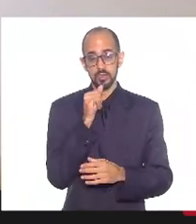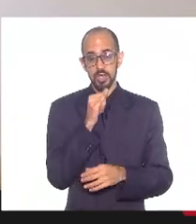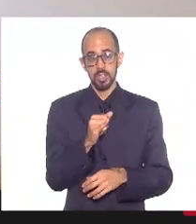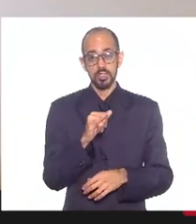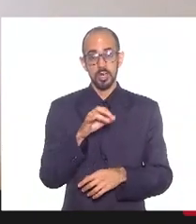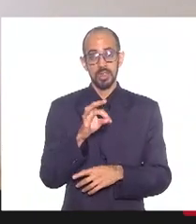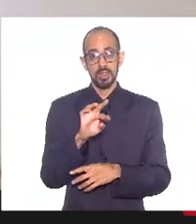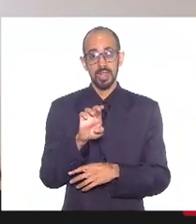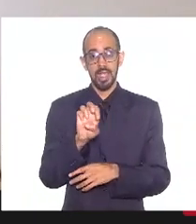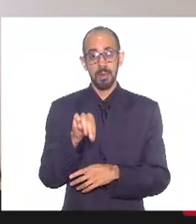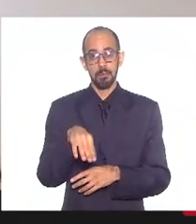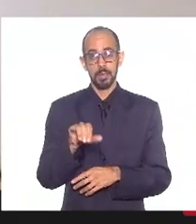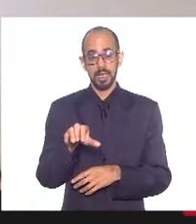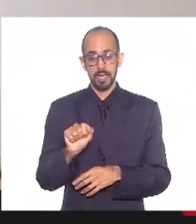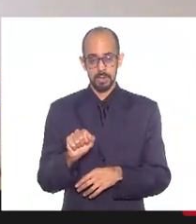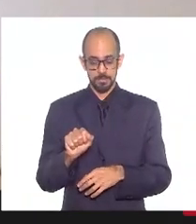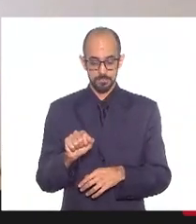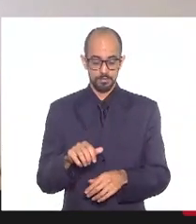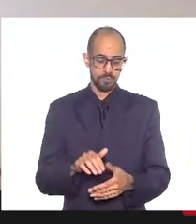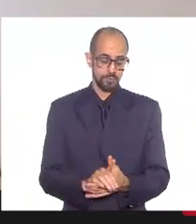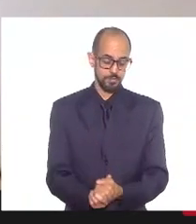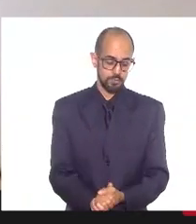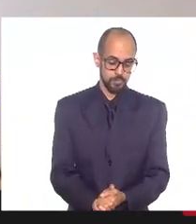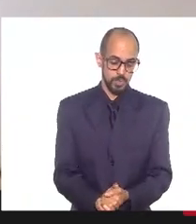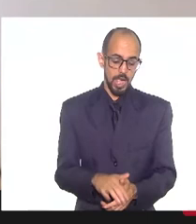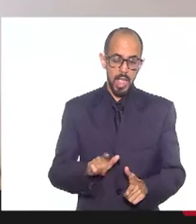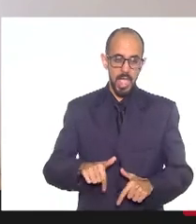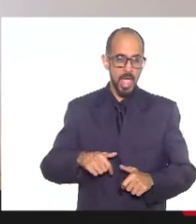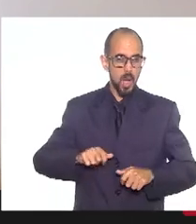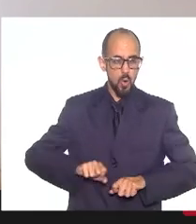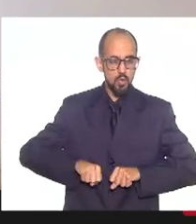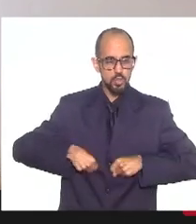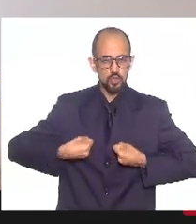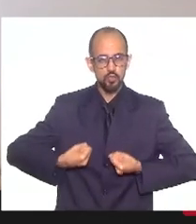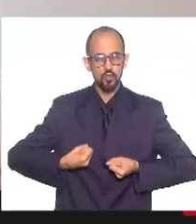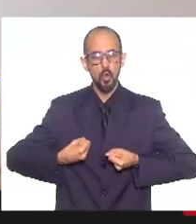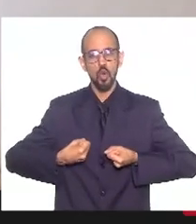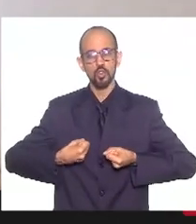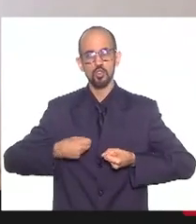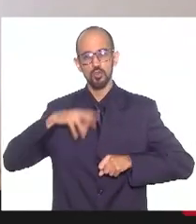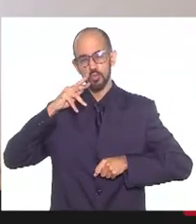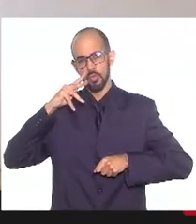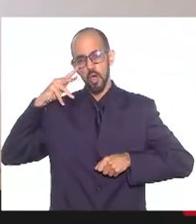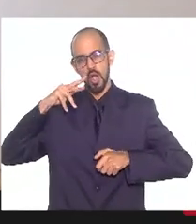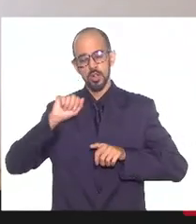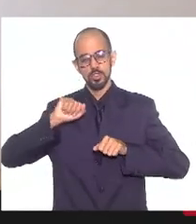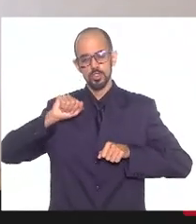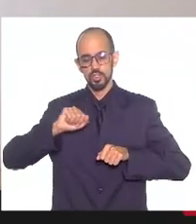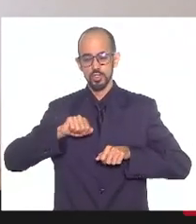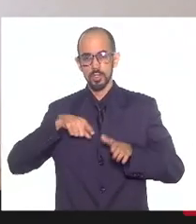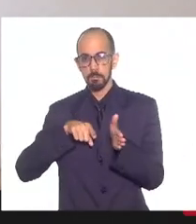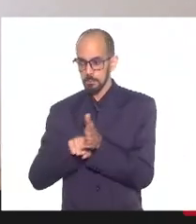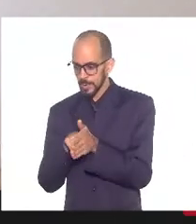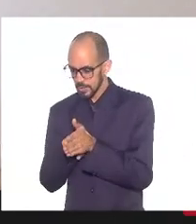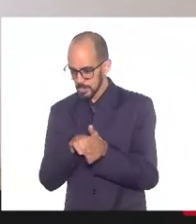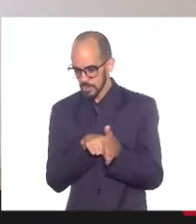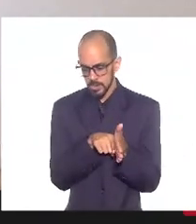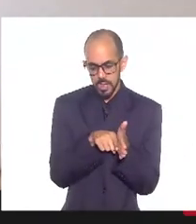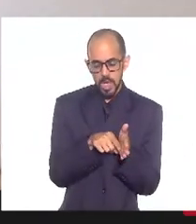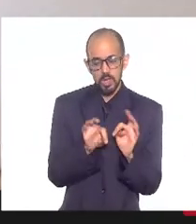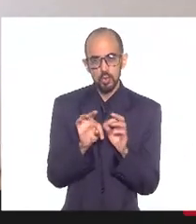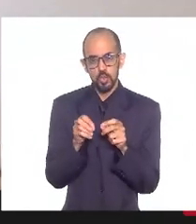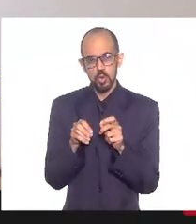está fazendo um esforço muito grande em mapear os possíveis